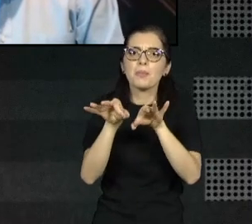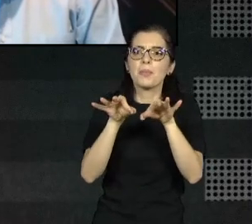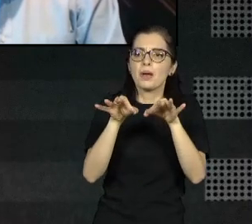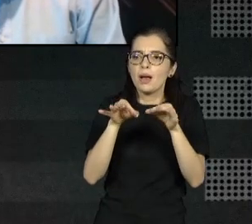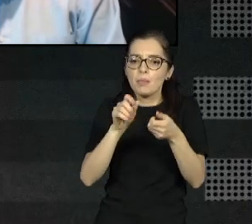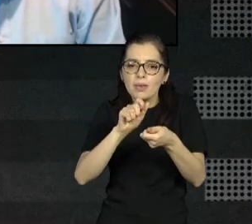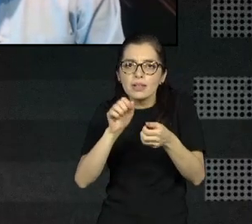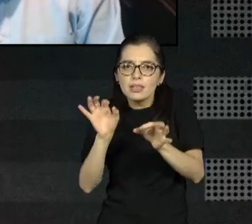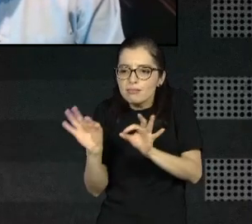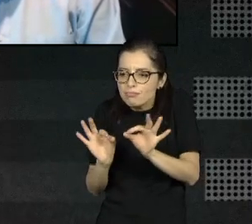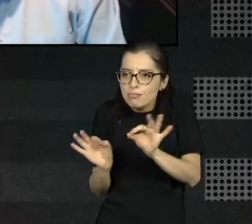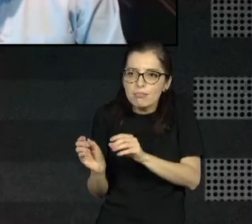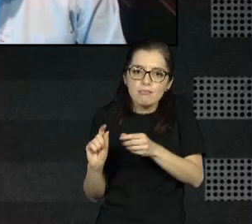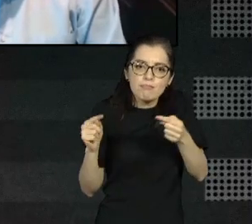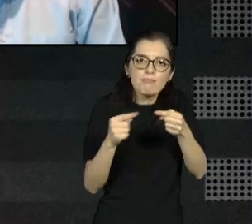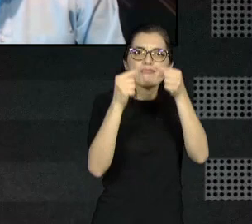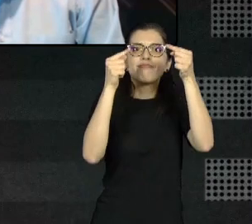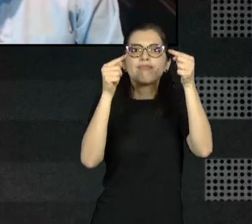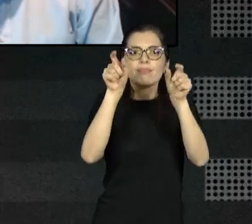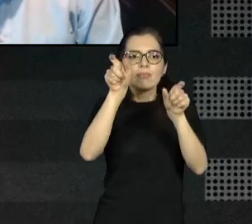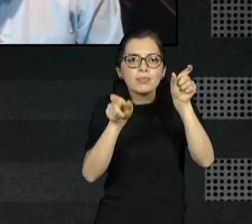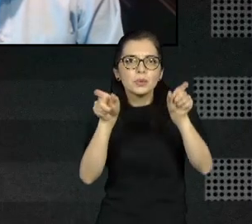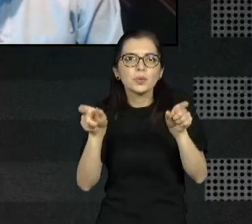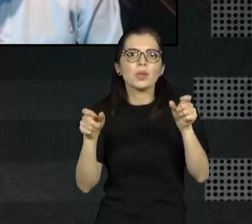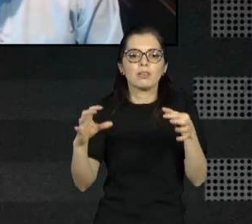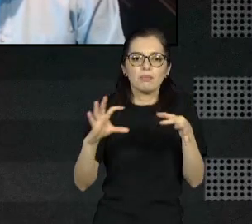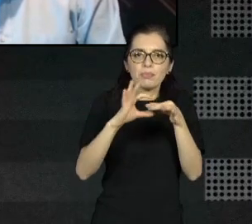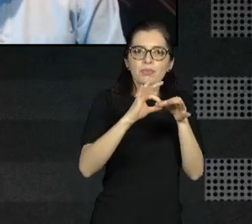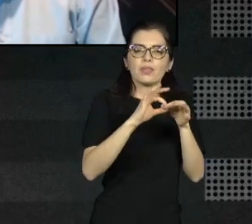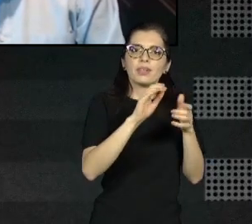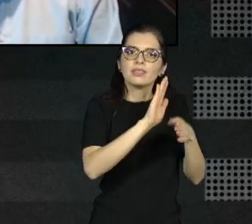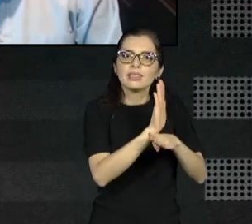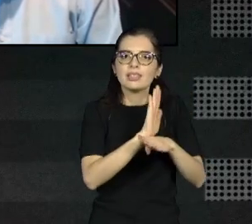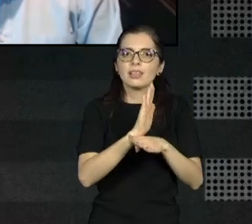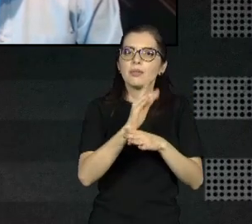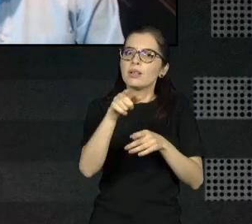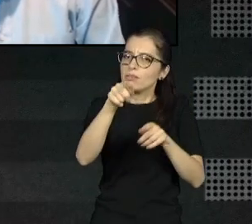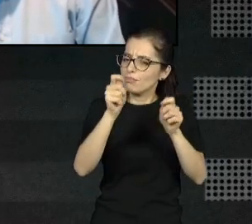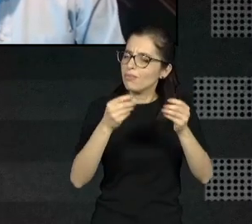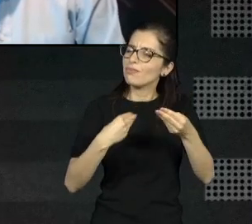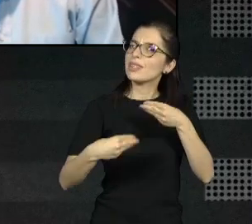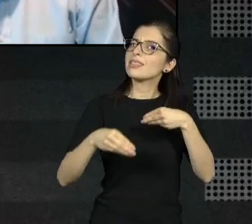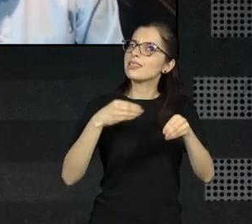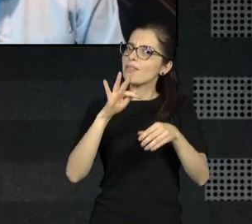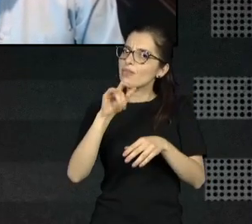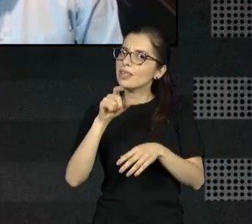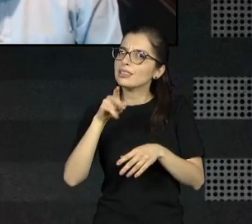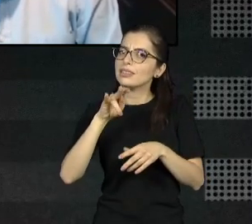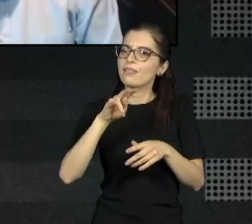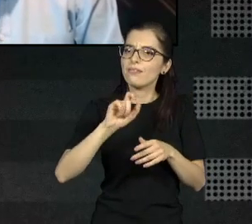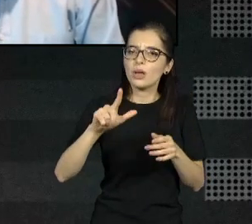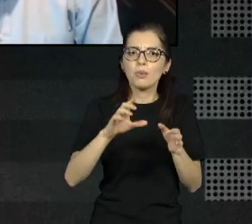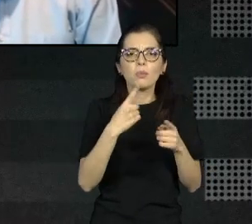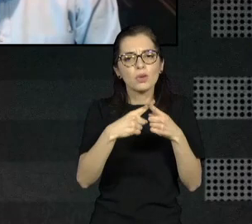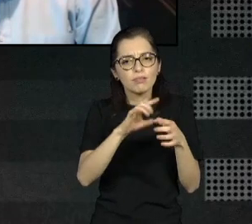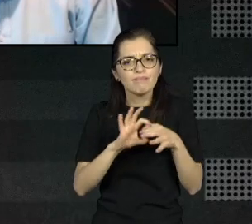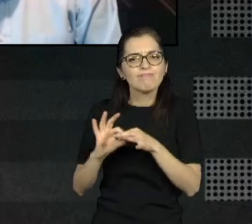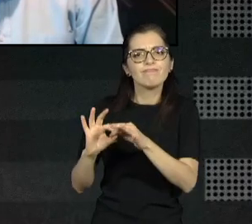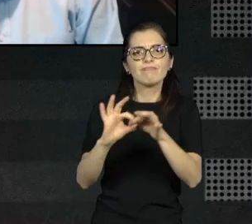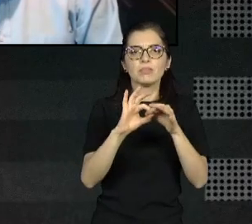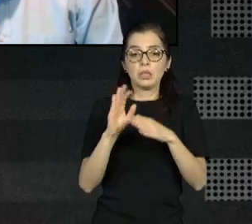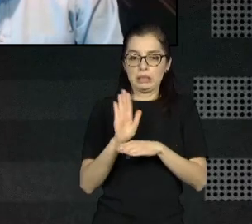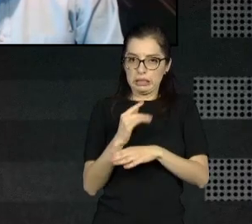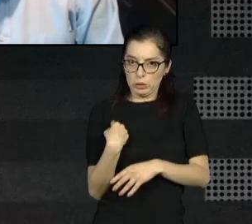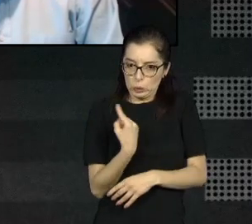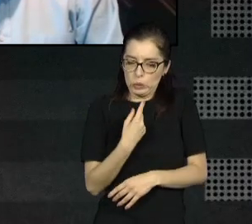tempo inteiro deu muita liberdade para todo mundo da equipe, porque cinema é uma arte que não se faz sozinho, e ele